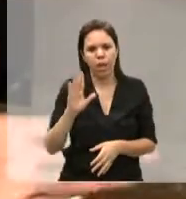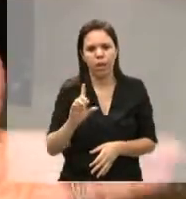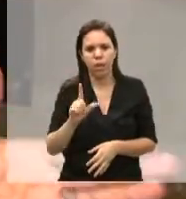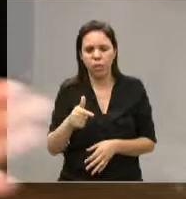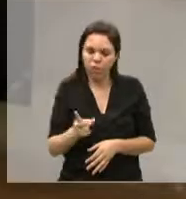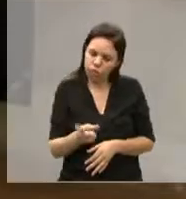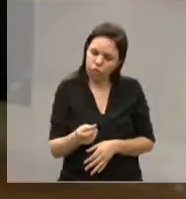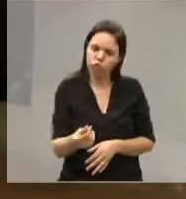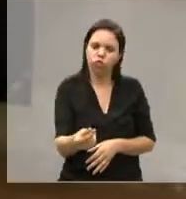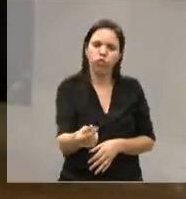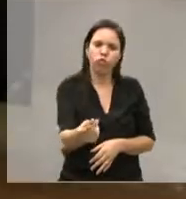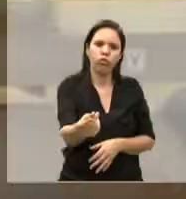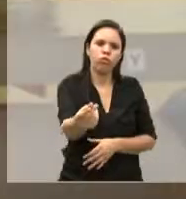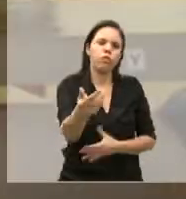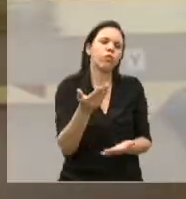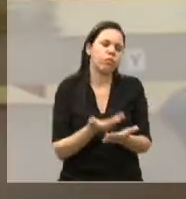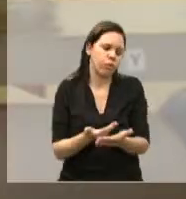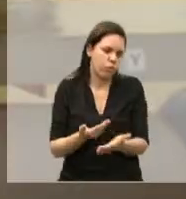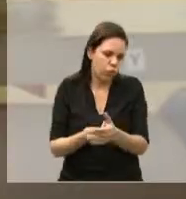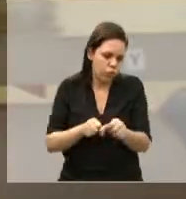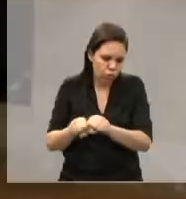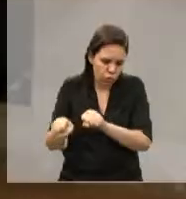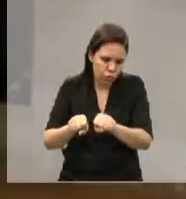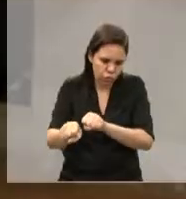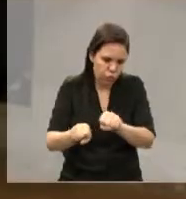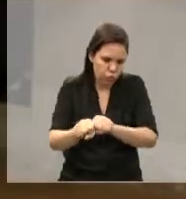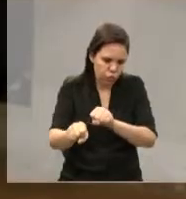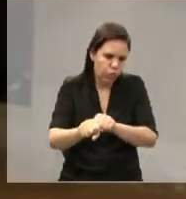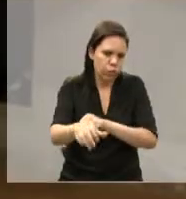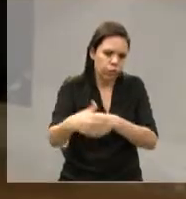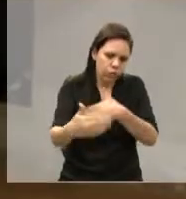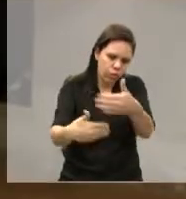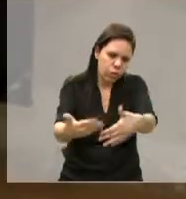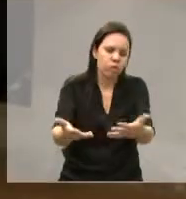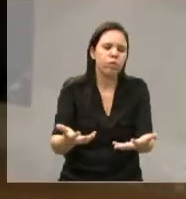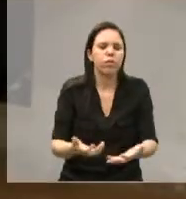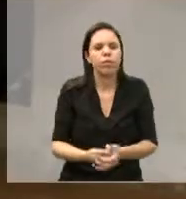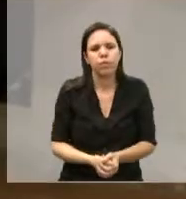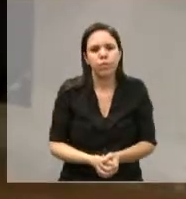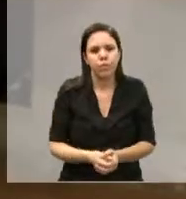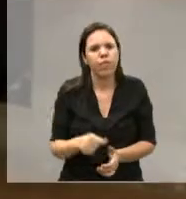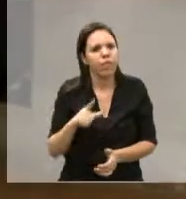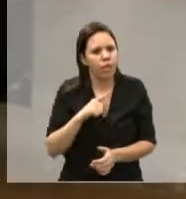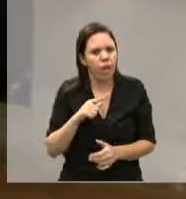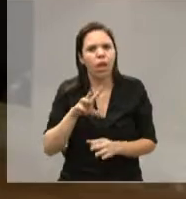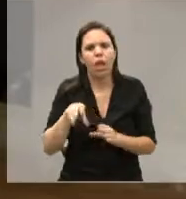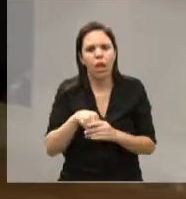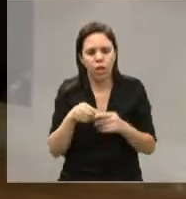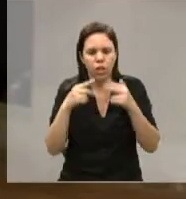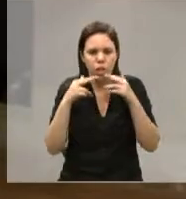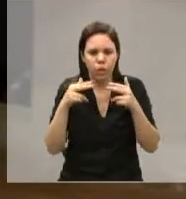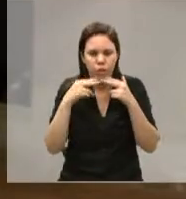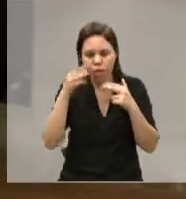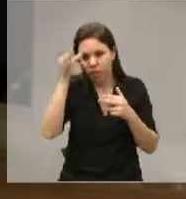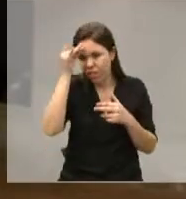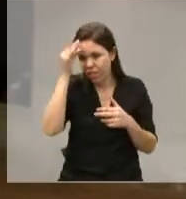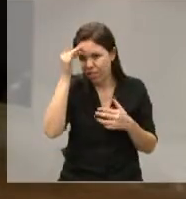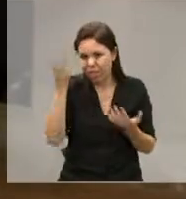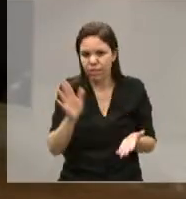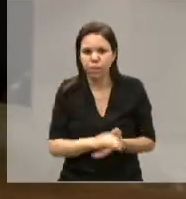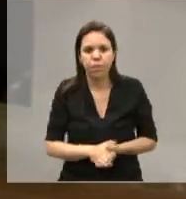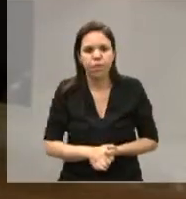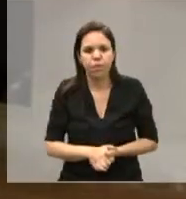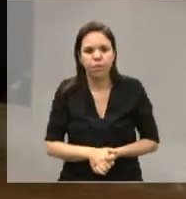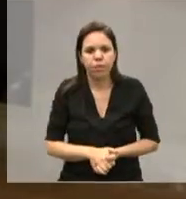no caminho, né, dos estudos, né? Exatamente. Ela vai continuar seguindo aí, né? Porque algo novo ela está aprendendo ali, né? Mas